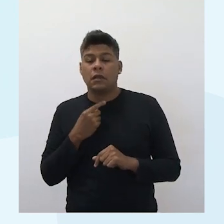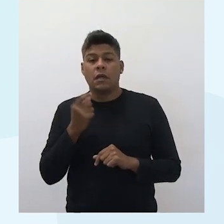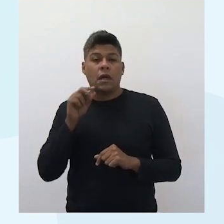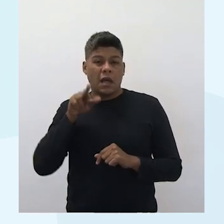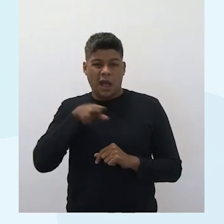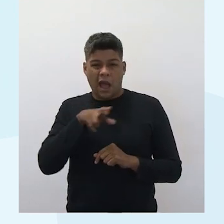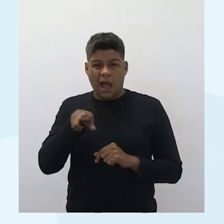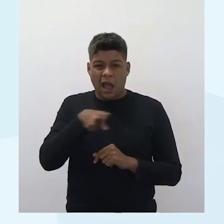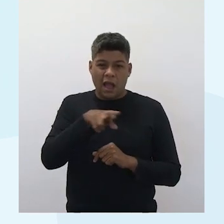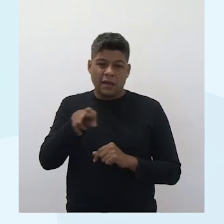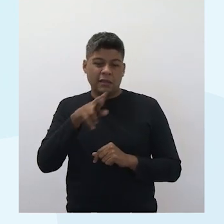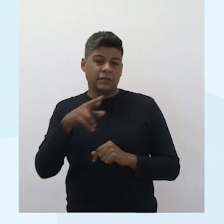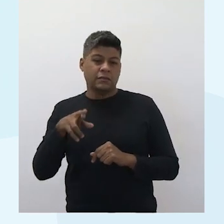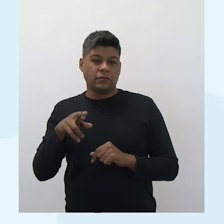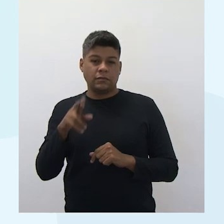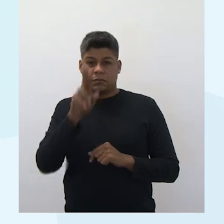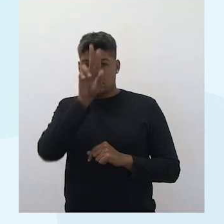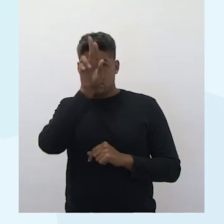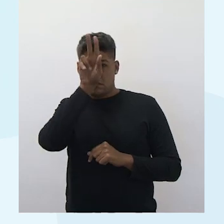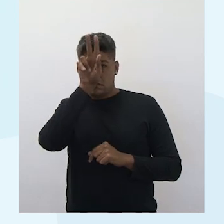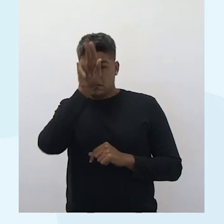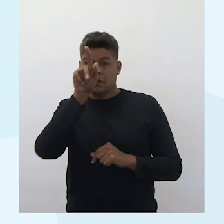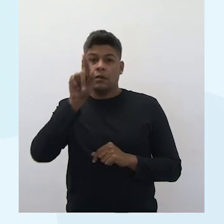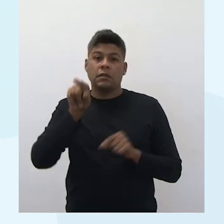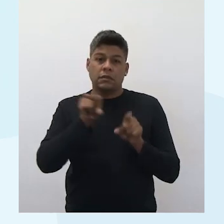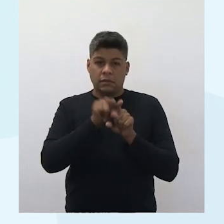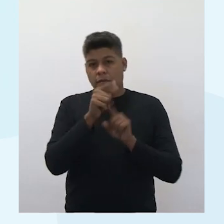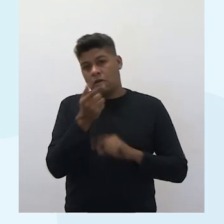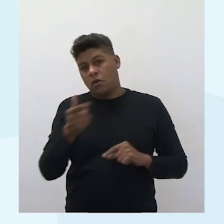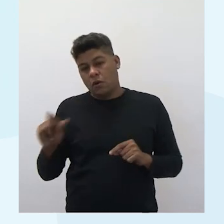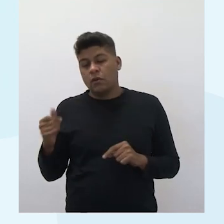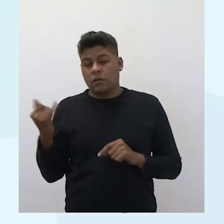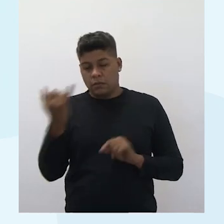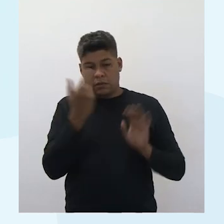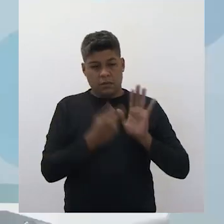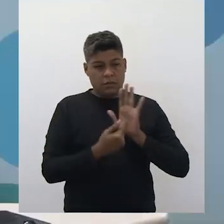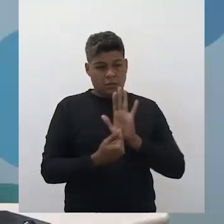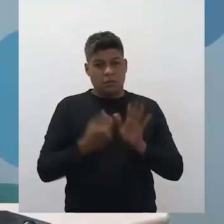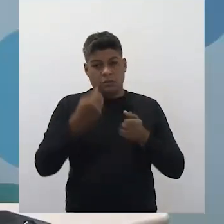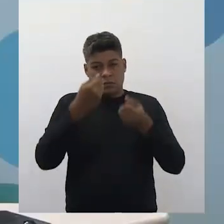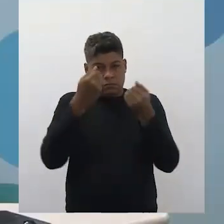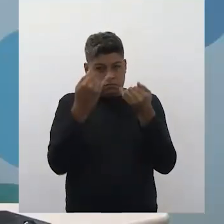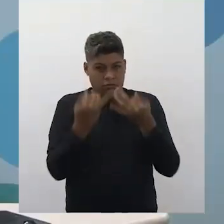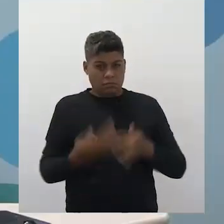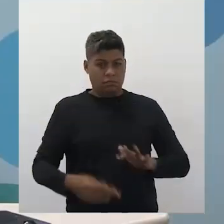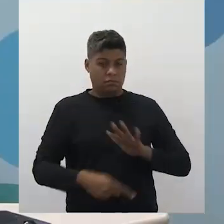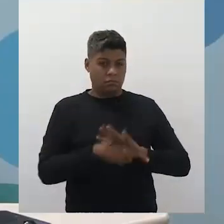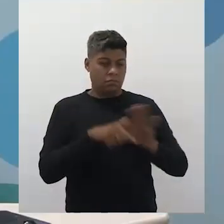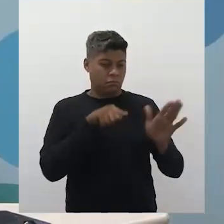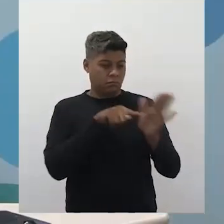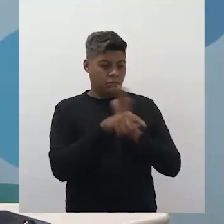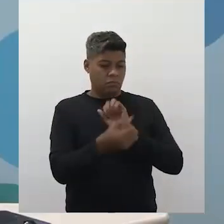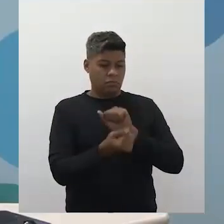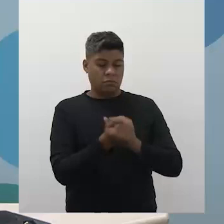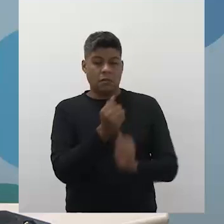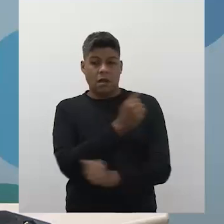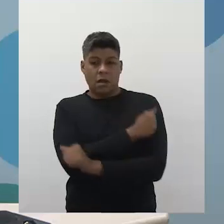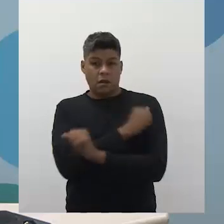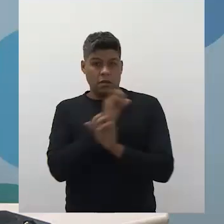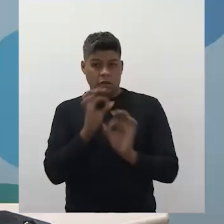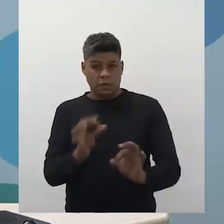baratas, escorpiões, entre outros. Tá? Isso é importante fazer esse destaque e discorrer essas questões junto com nossos estudantes.